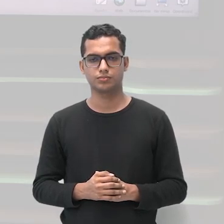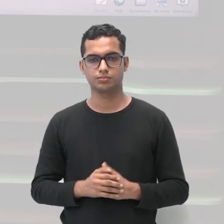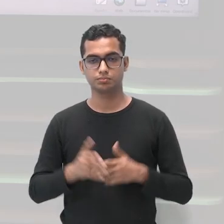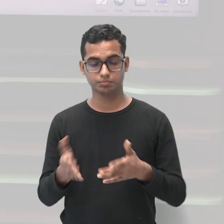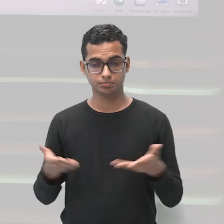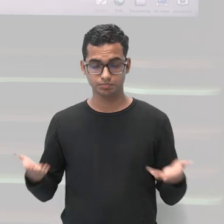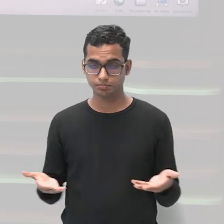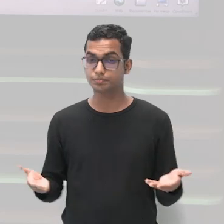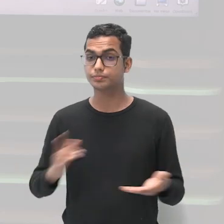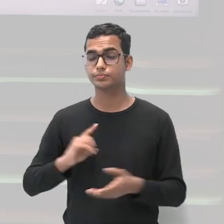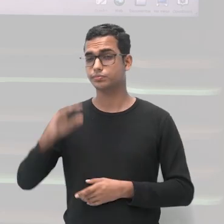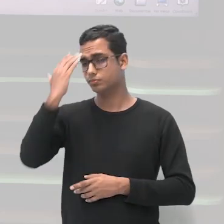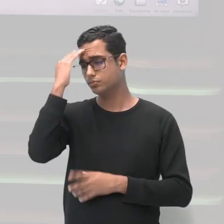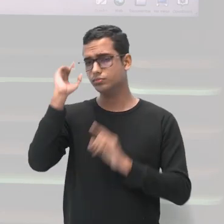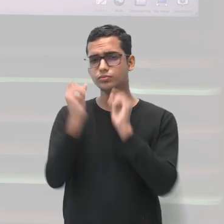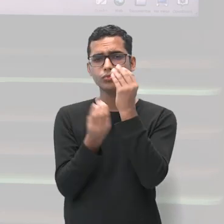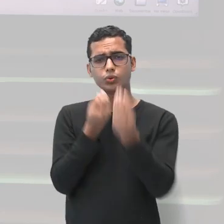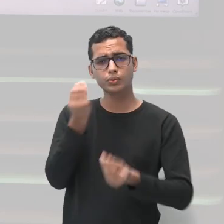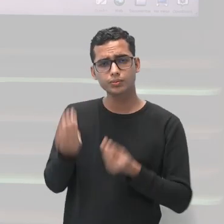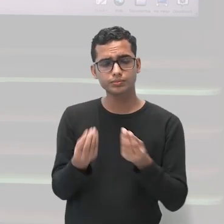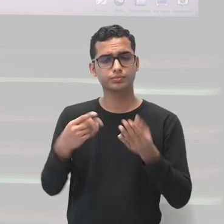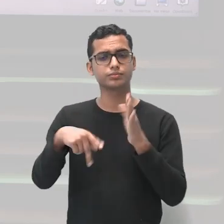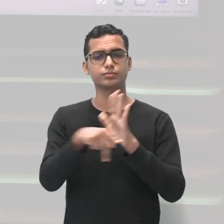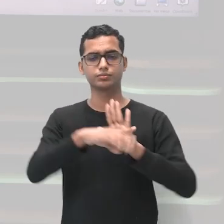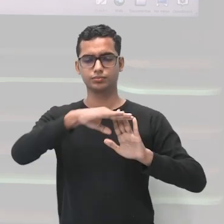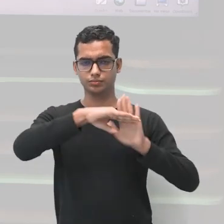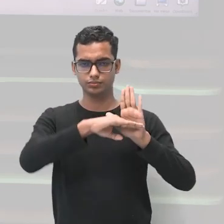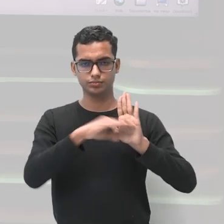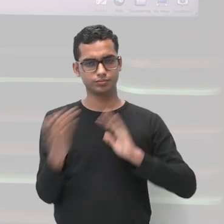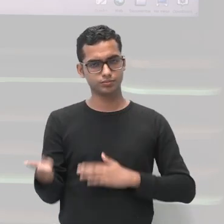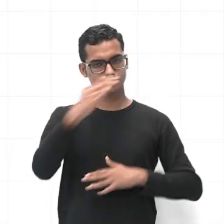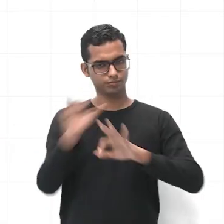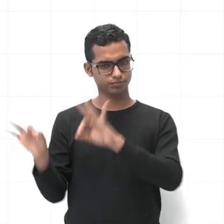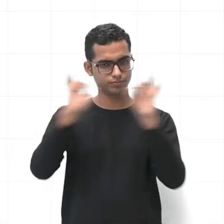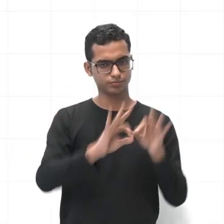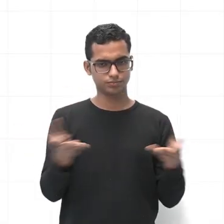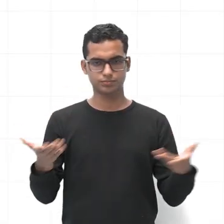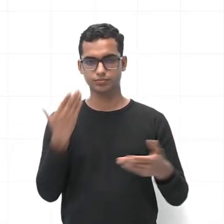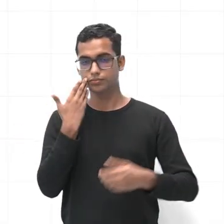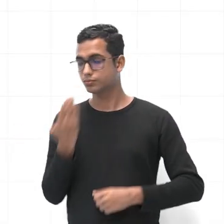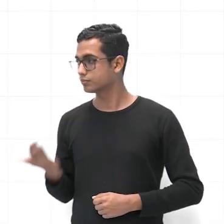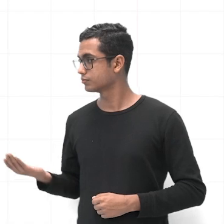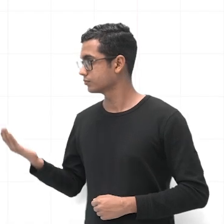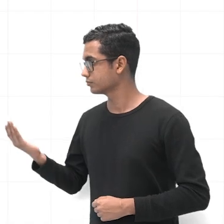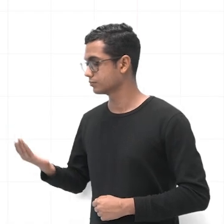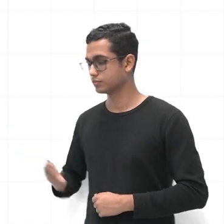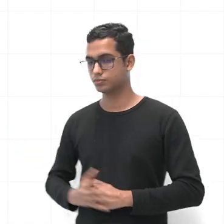né, vamos entender como funcionam essas classificações. Então, me acompanhem aí.